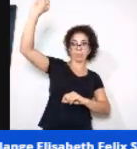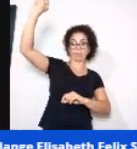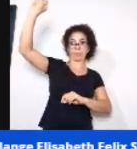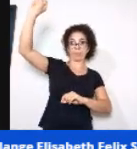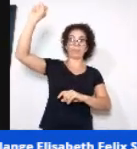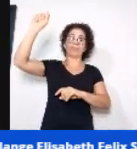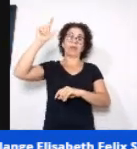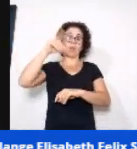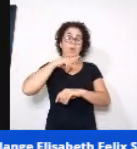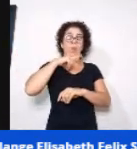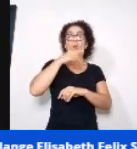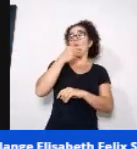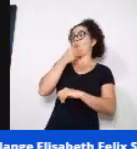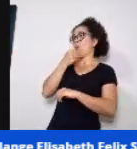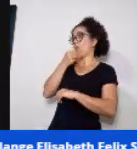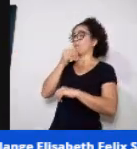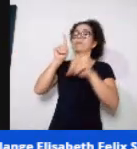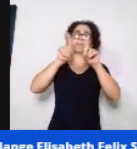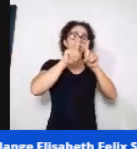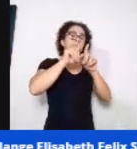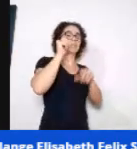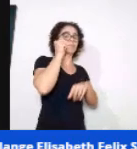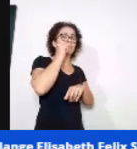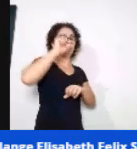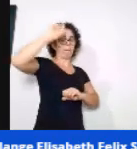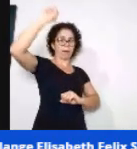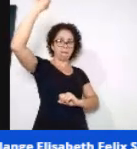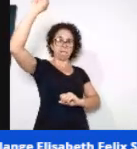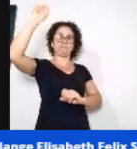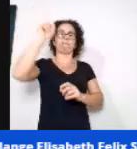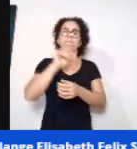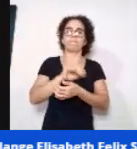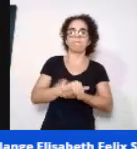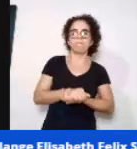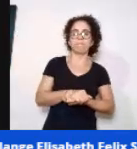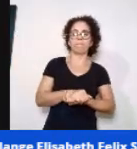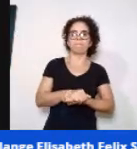percentual aí é basicamente o mesmo, tá? Mais um.